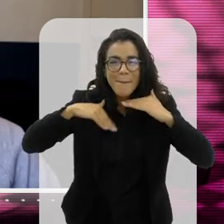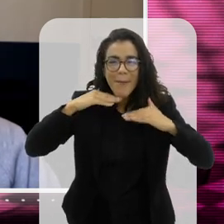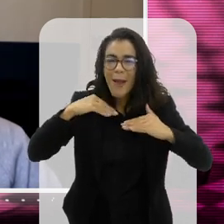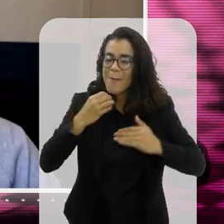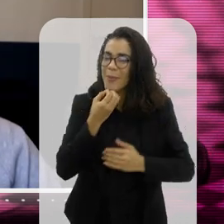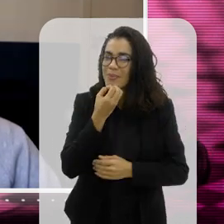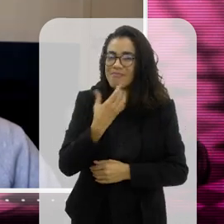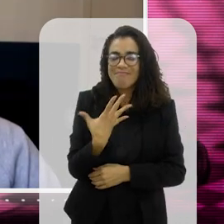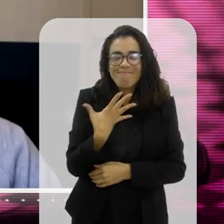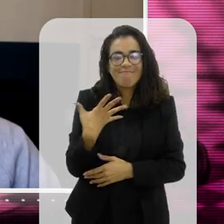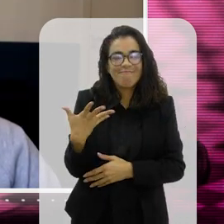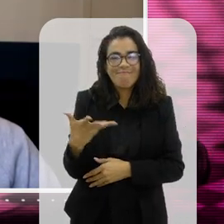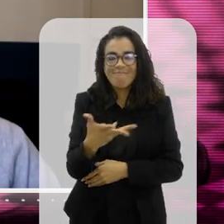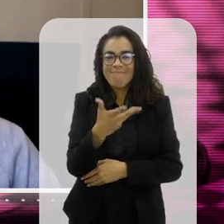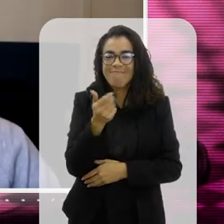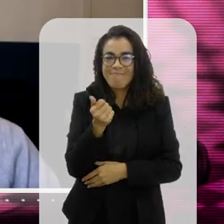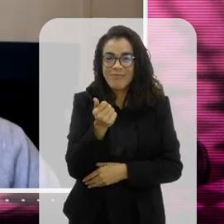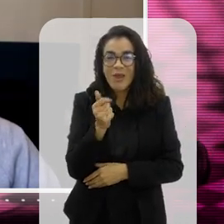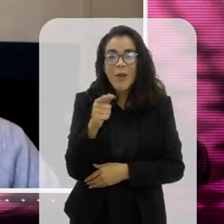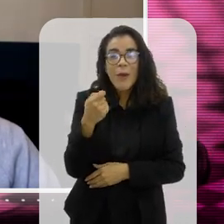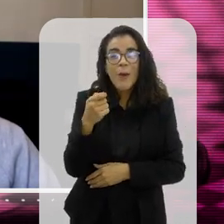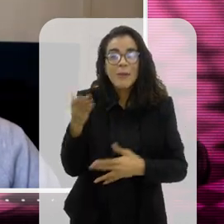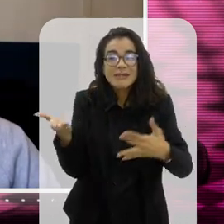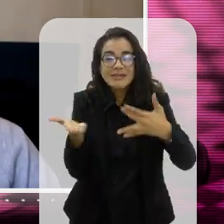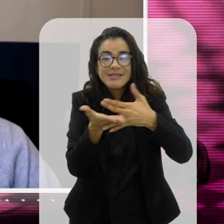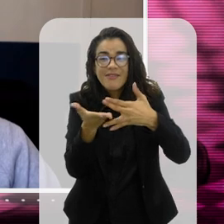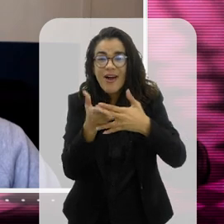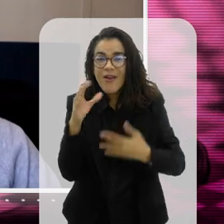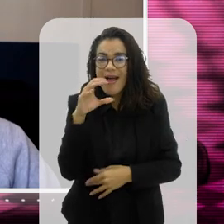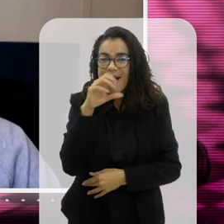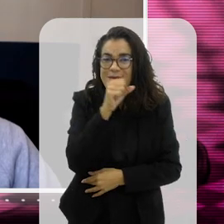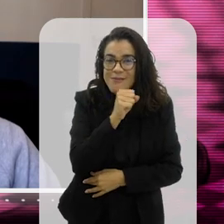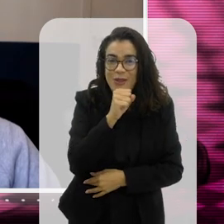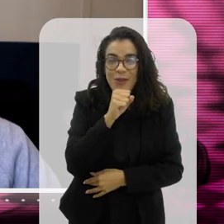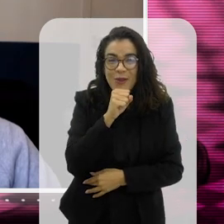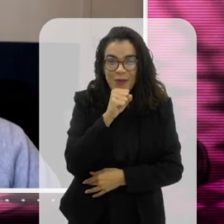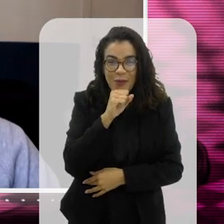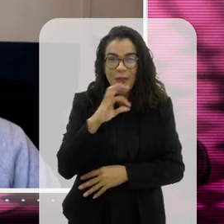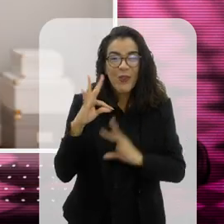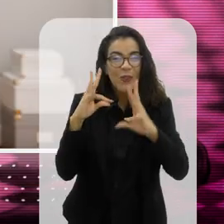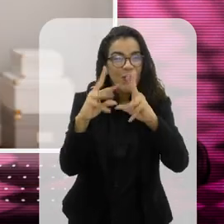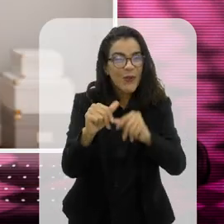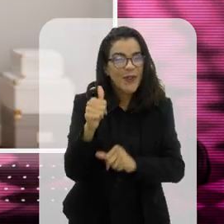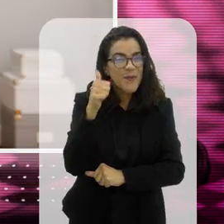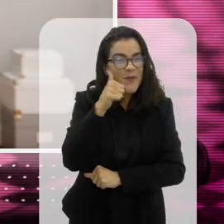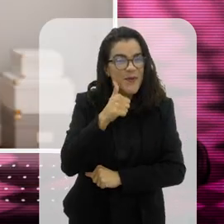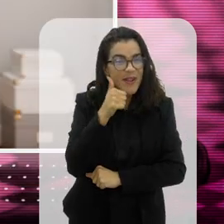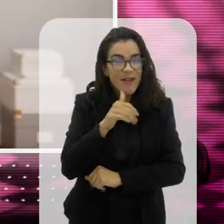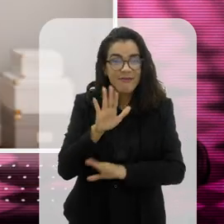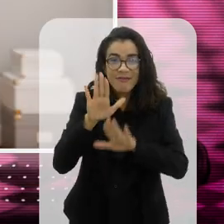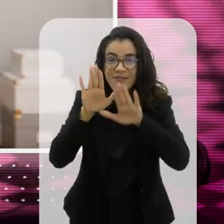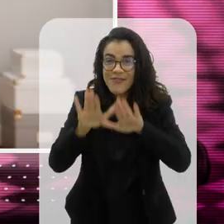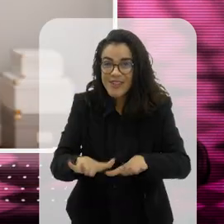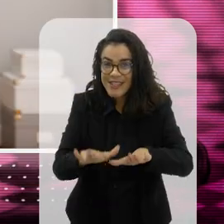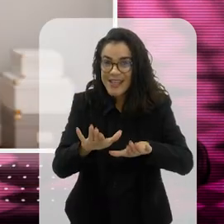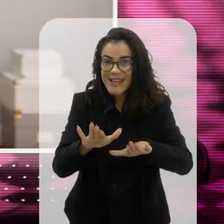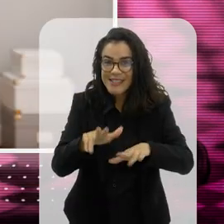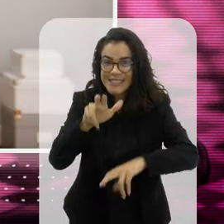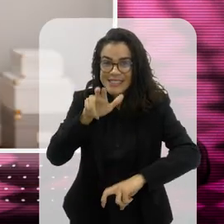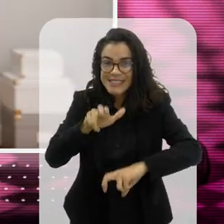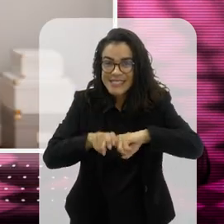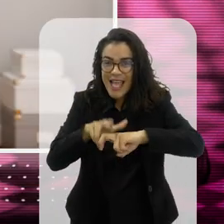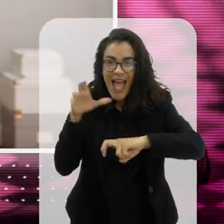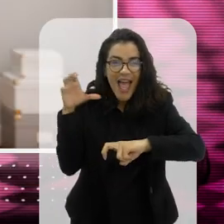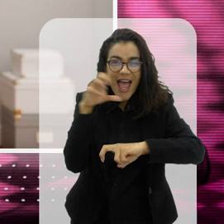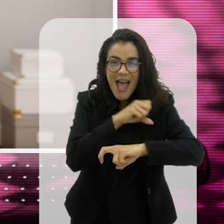aqui O tem negócio vários dos dois. rende. Rende, mas eu vou ter que ir para o intervalo rapidinho, toda mulher vai para o intervalo, mas eu sei que você não